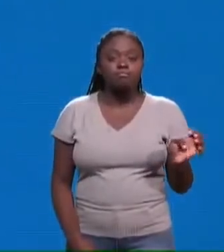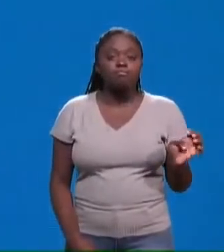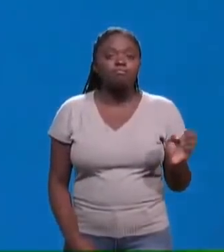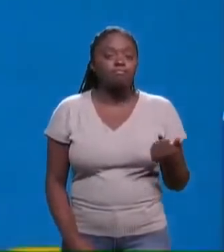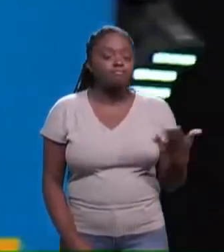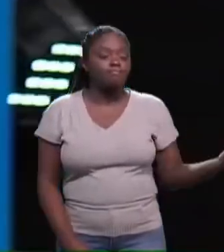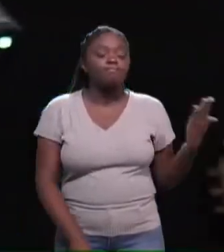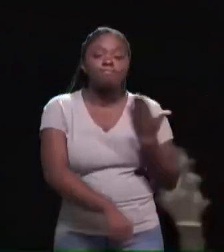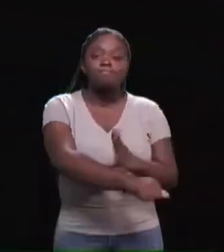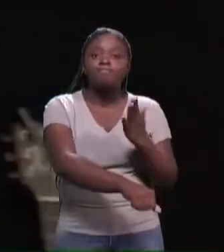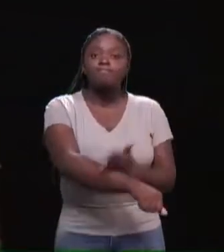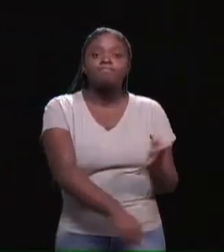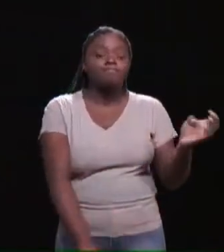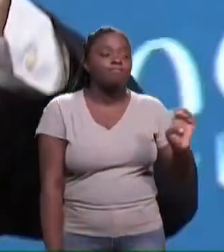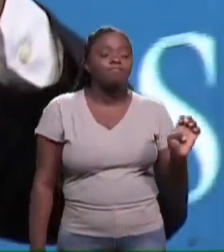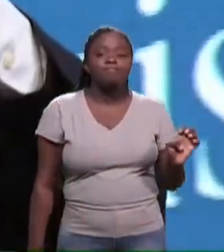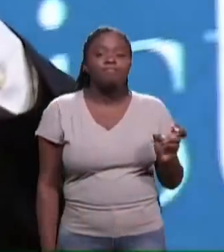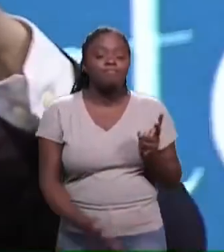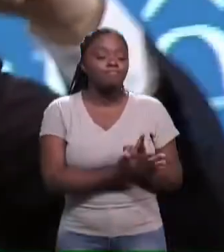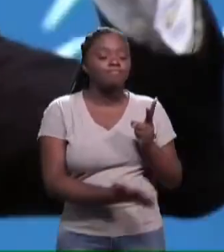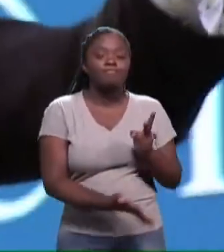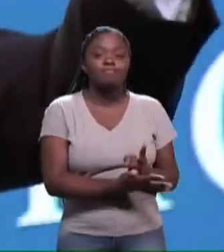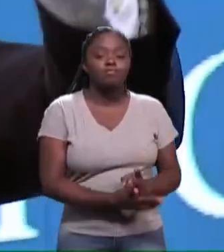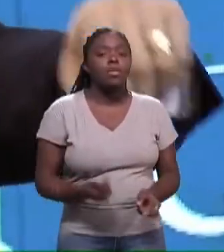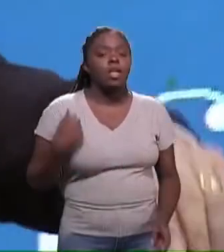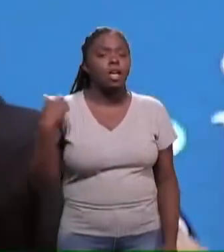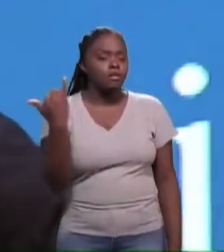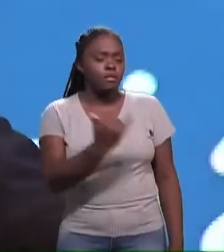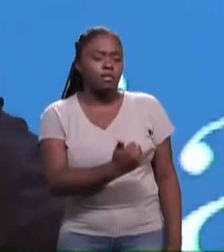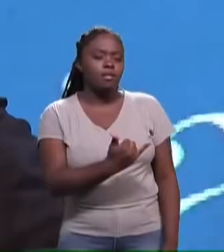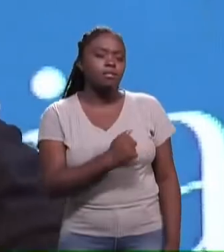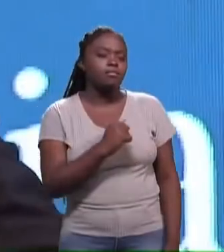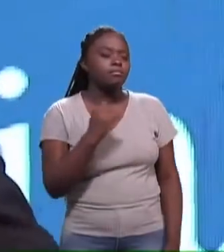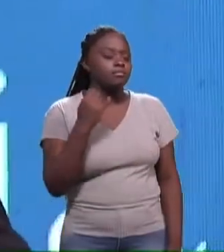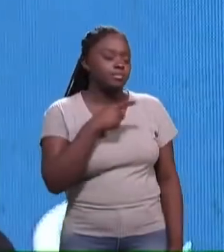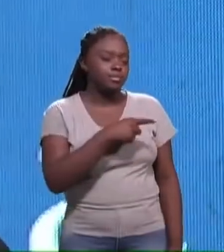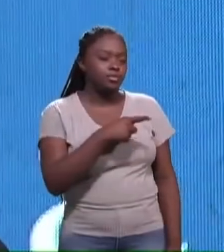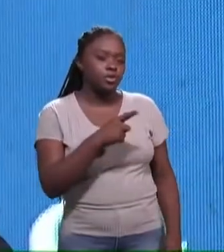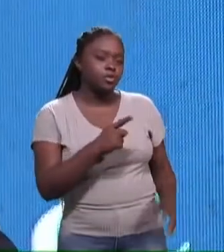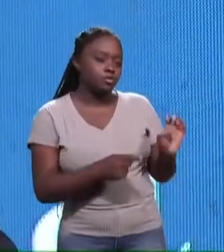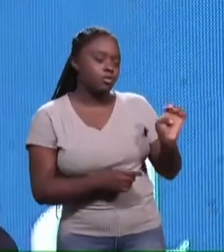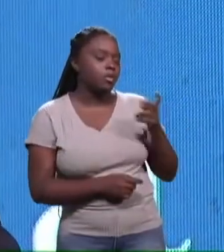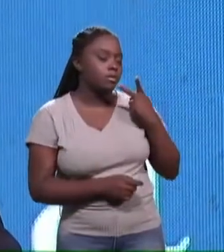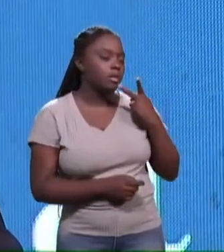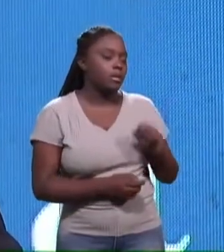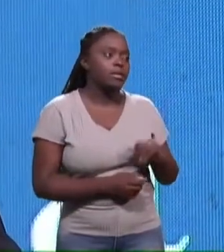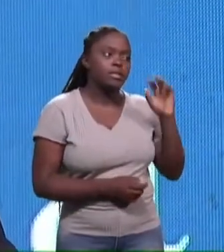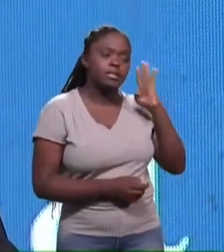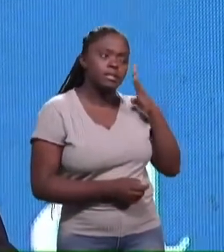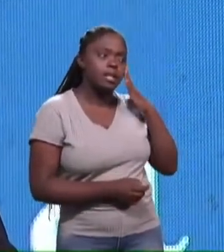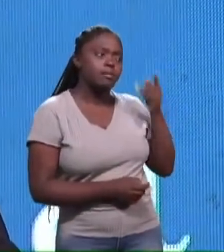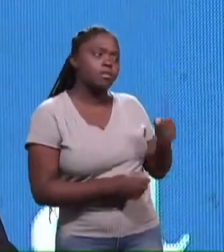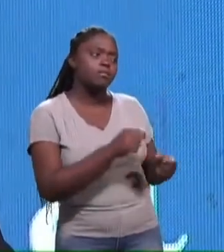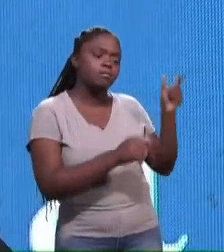estão na prática da homossexualidade. Eu cheguei para um deles esses dias, falei com ele assim: você sabe que desse jeito você vai para o inferno,